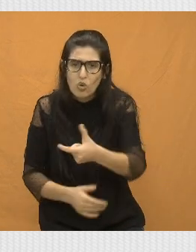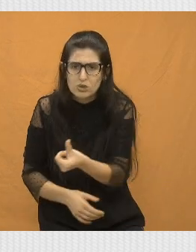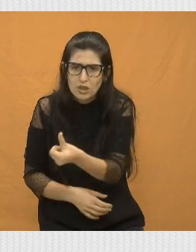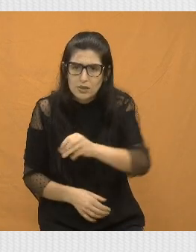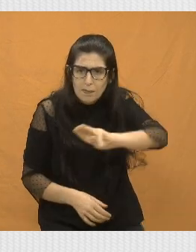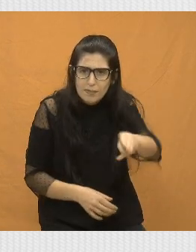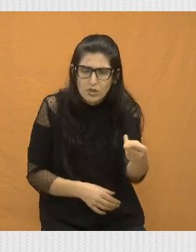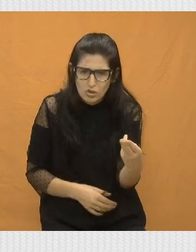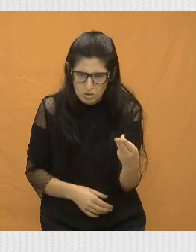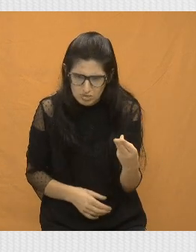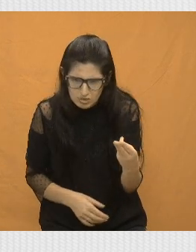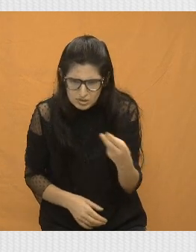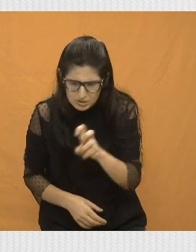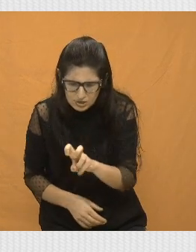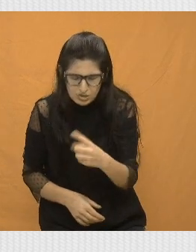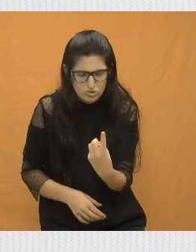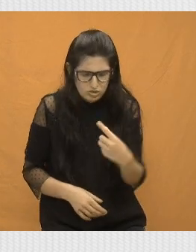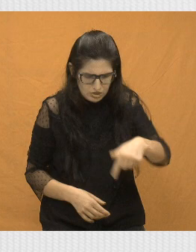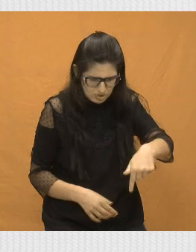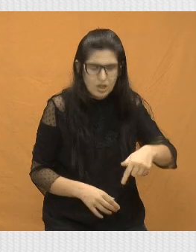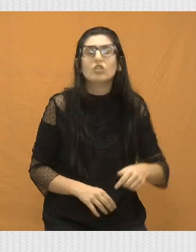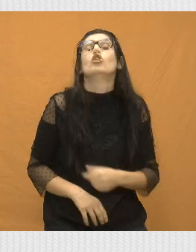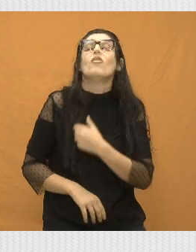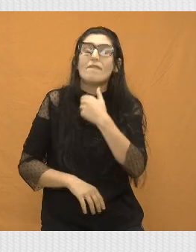6.517.000, chegando a um patamar de 28%.